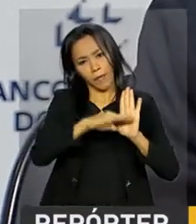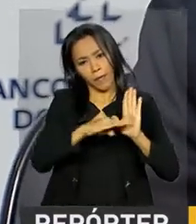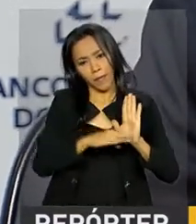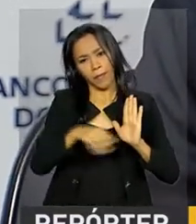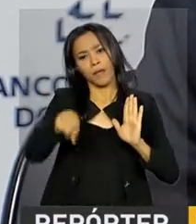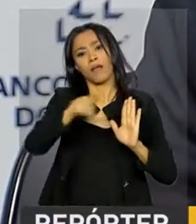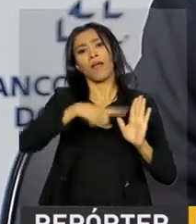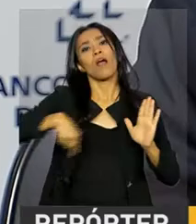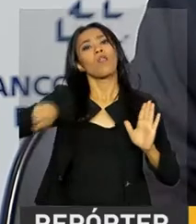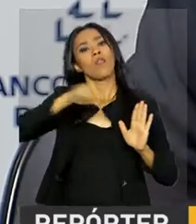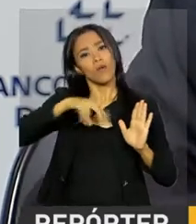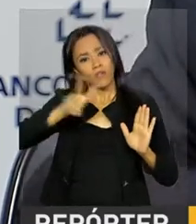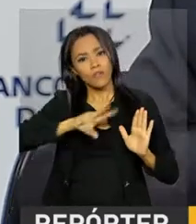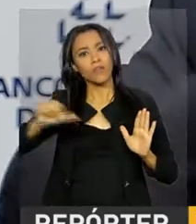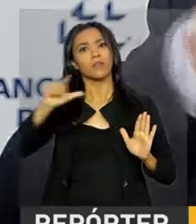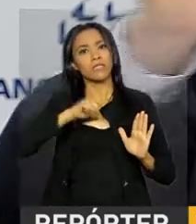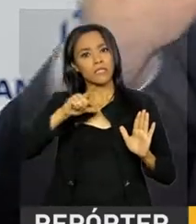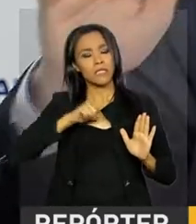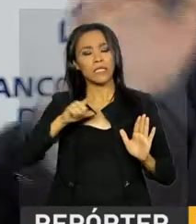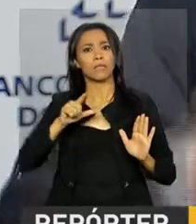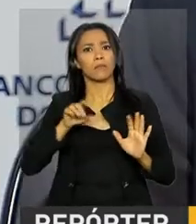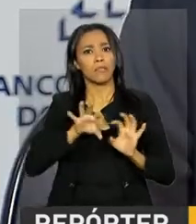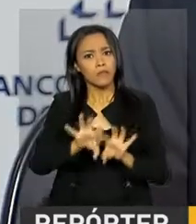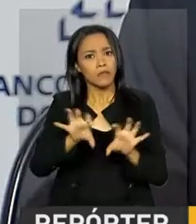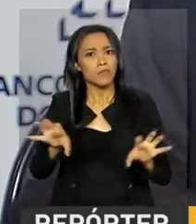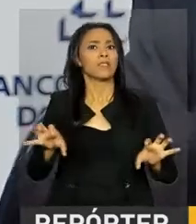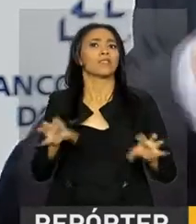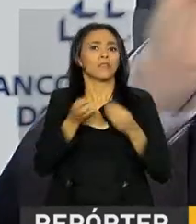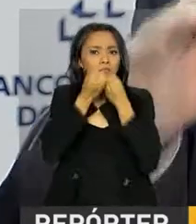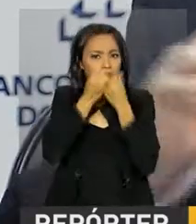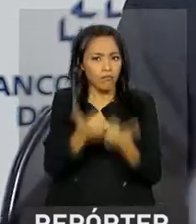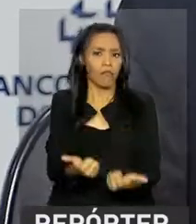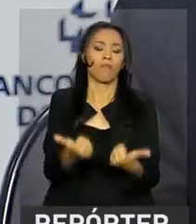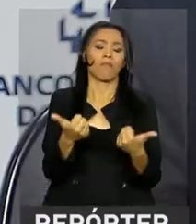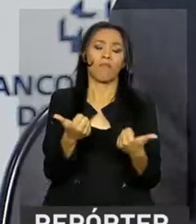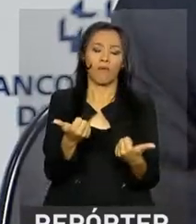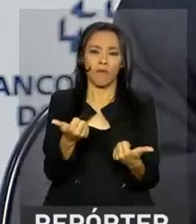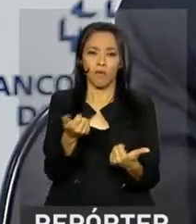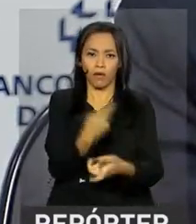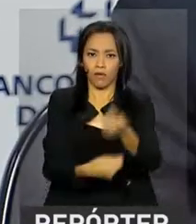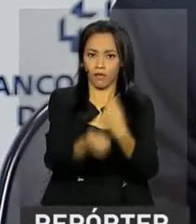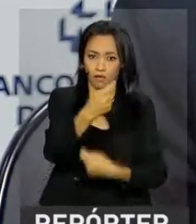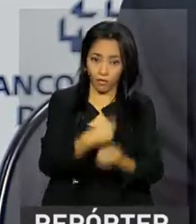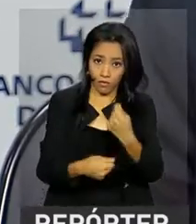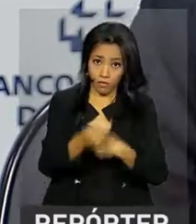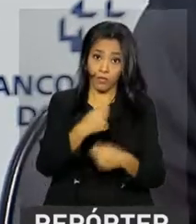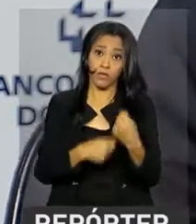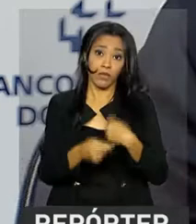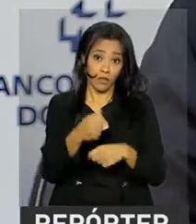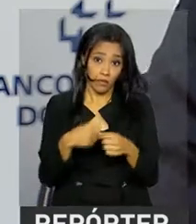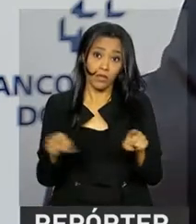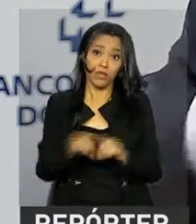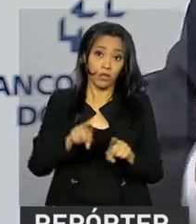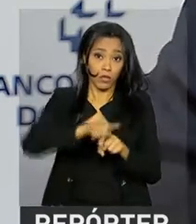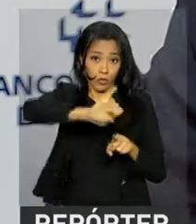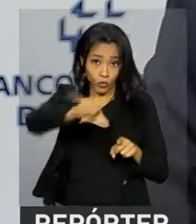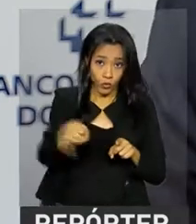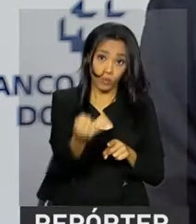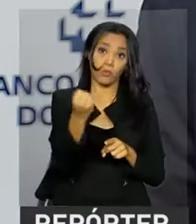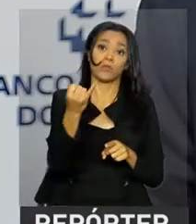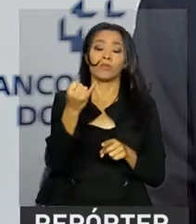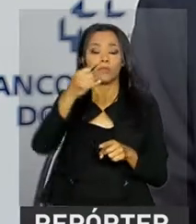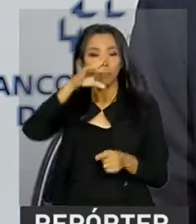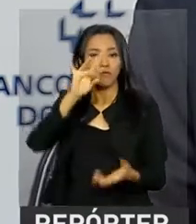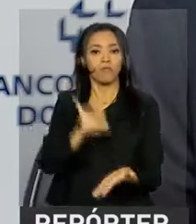impacto benéfico sobre a estrutura de juros da economia, sobre risco da economia, inclusive sobre os juros reais das